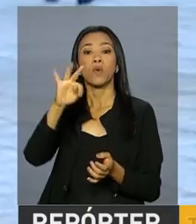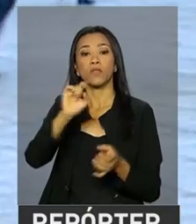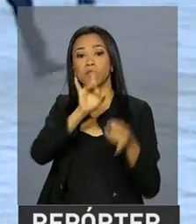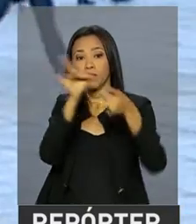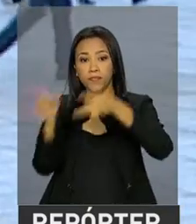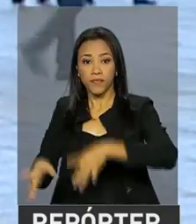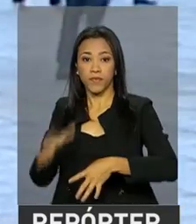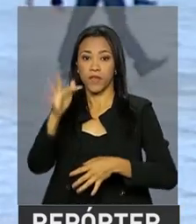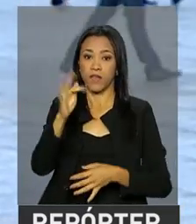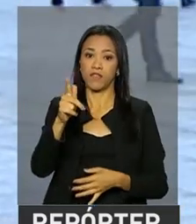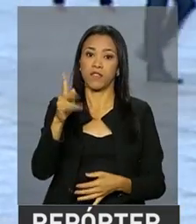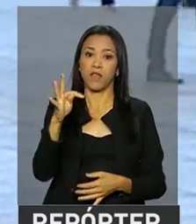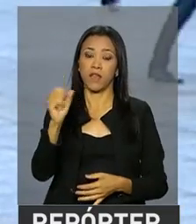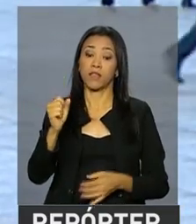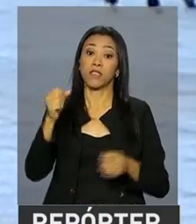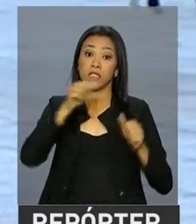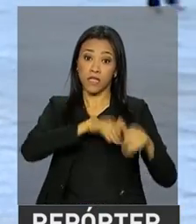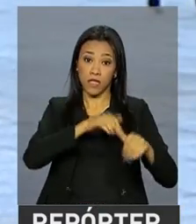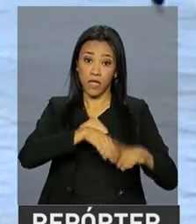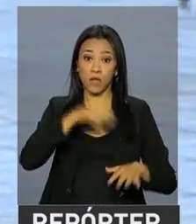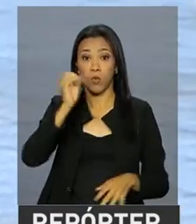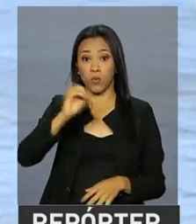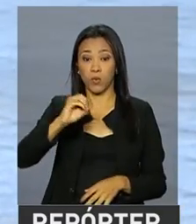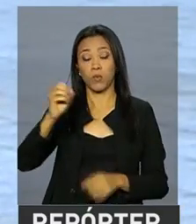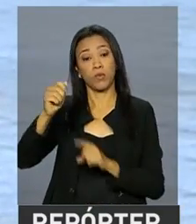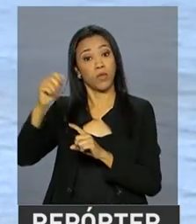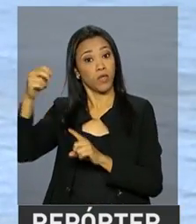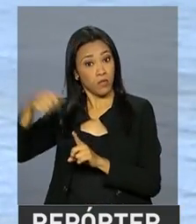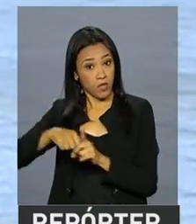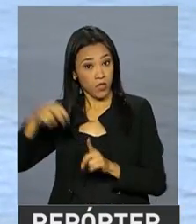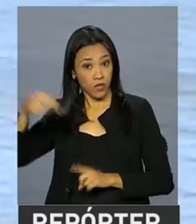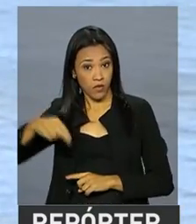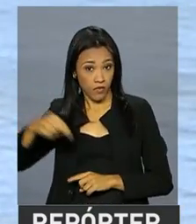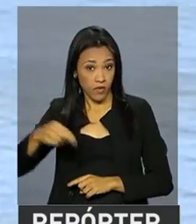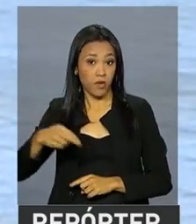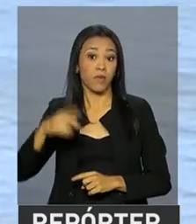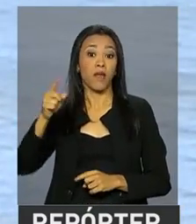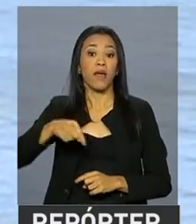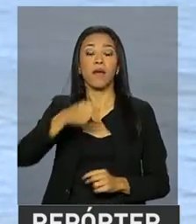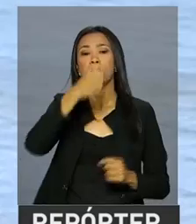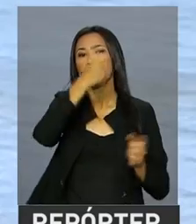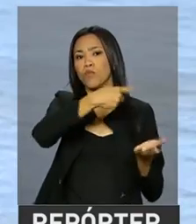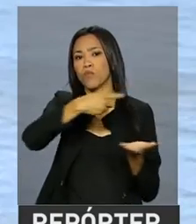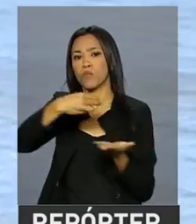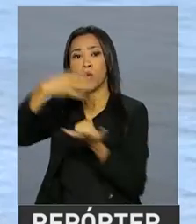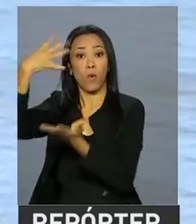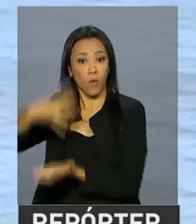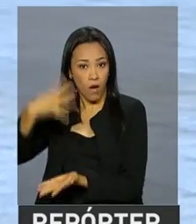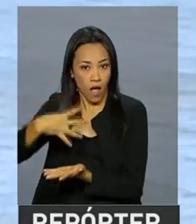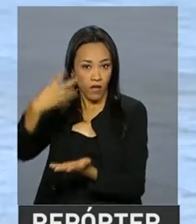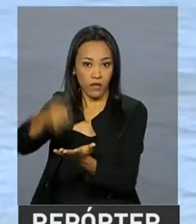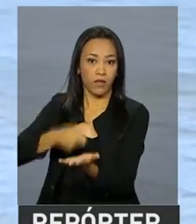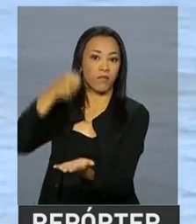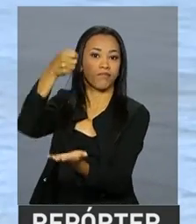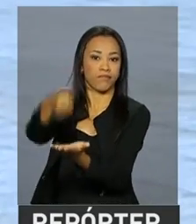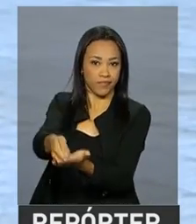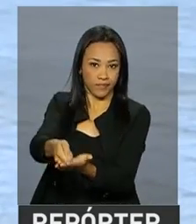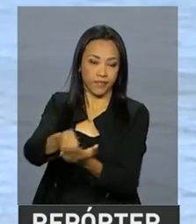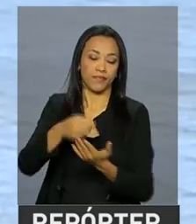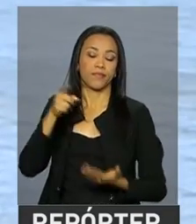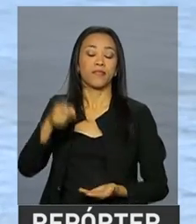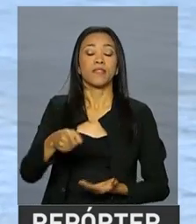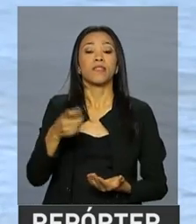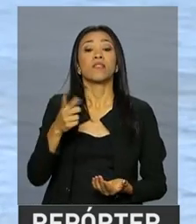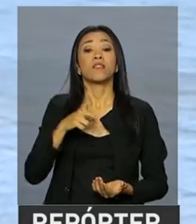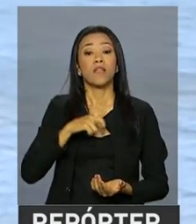quem nasceu nos meses de setembro, outubro e novembro. Como você disse, é a quarta fase de pagamentos dessas contas inativas. Os